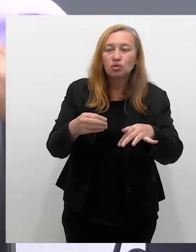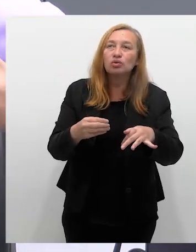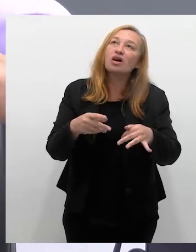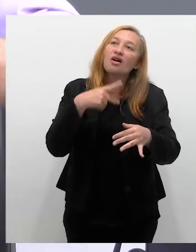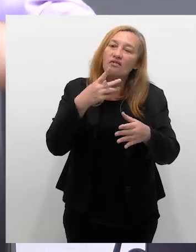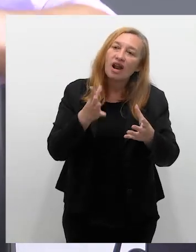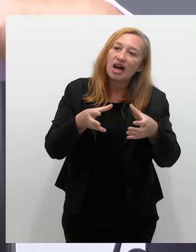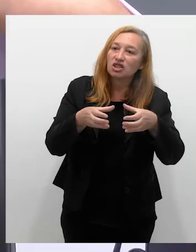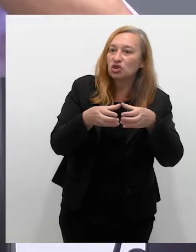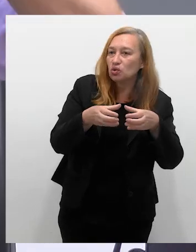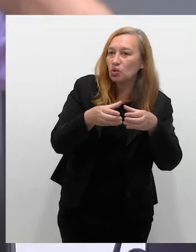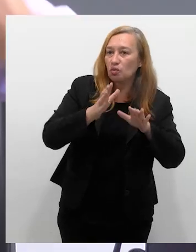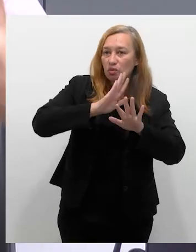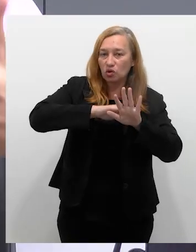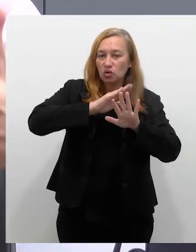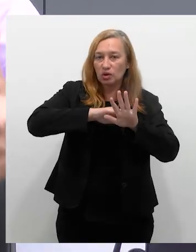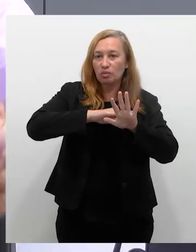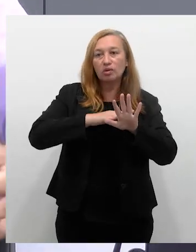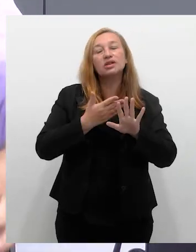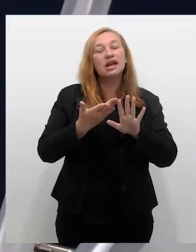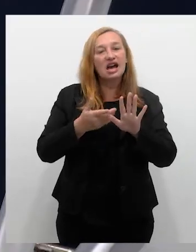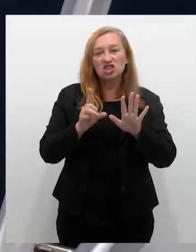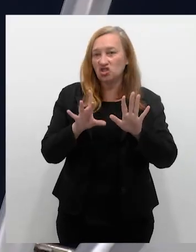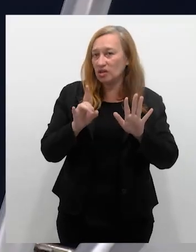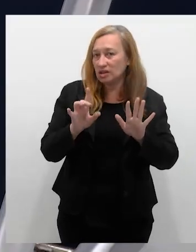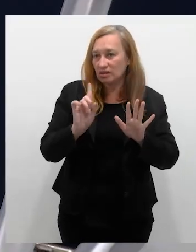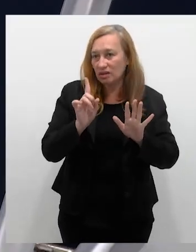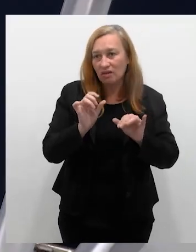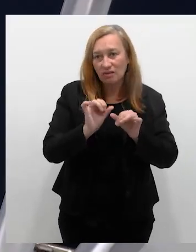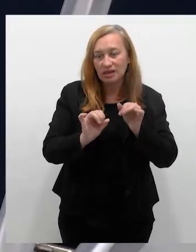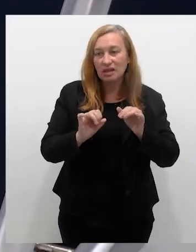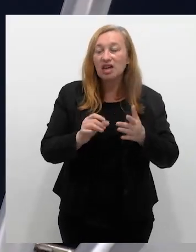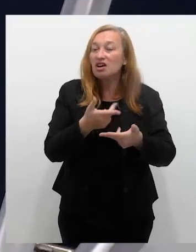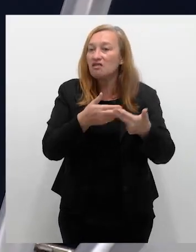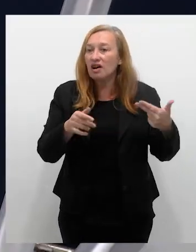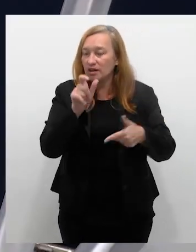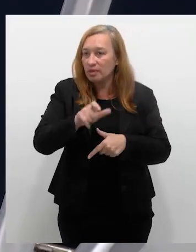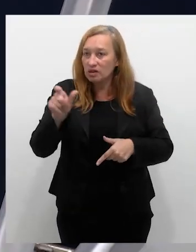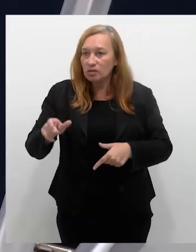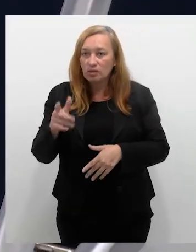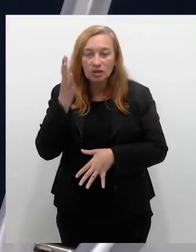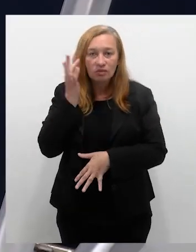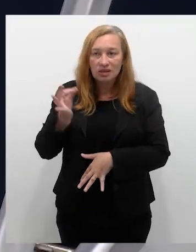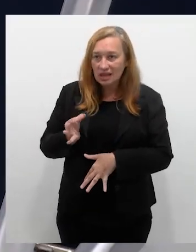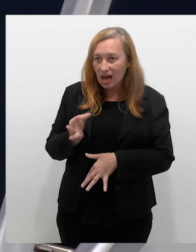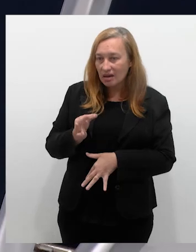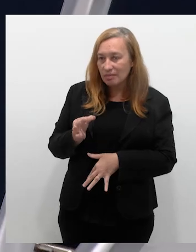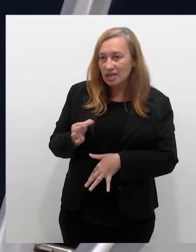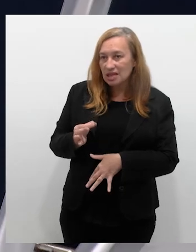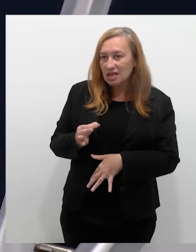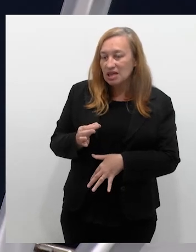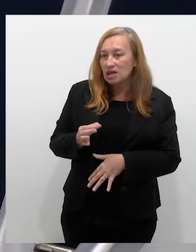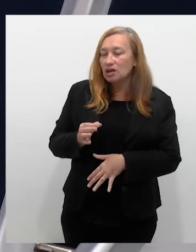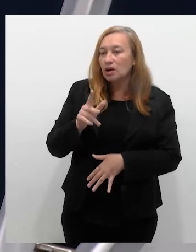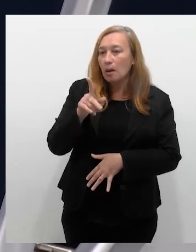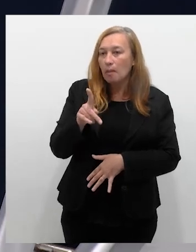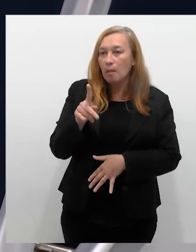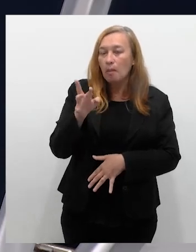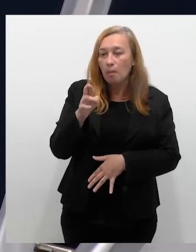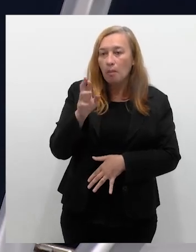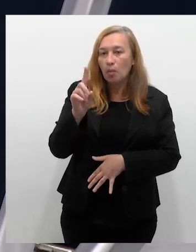de equipe, né? Que não fazemos nada sozinhos e tudo mais. Muitas pessoas não sabem, quem não trabalha com isso, né? Que